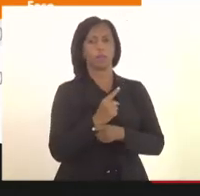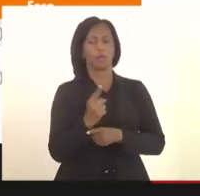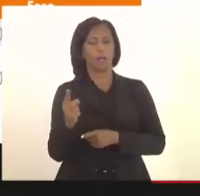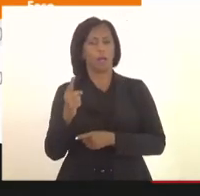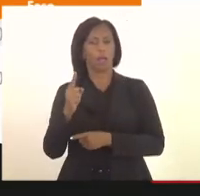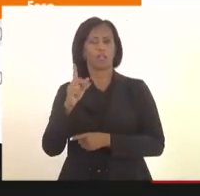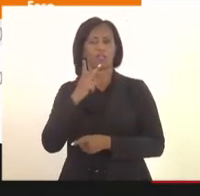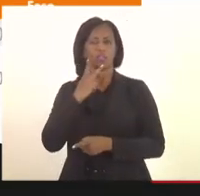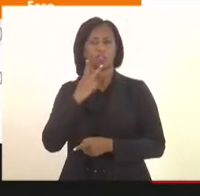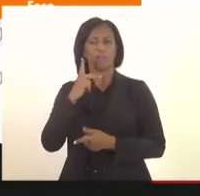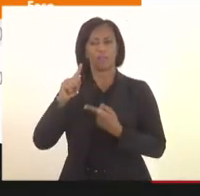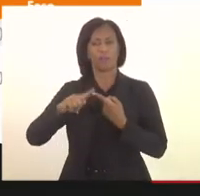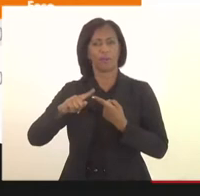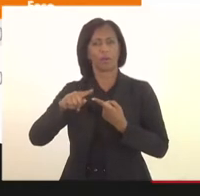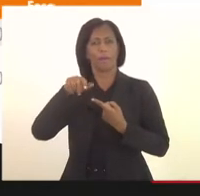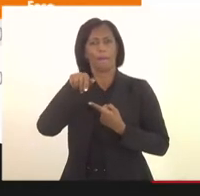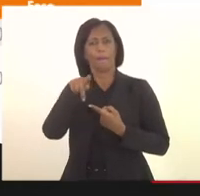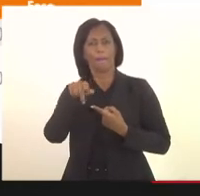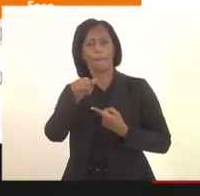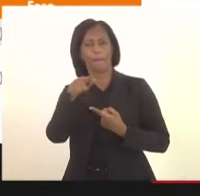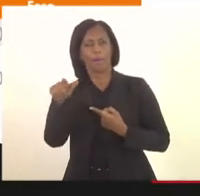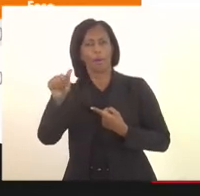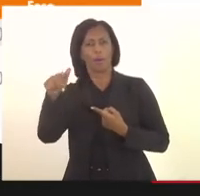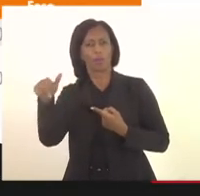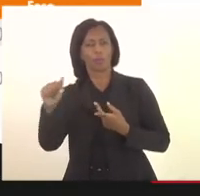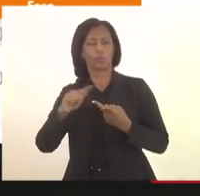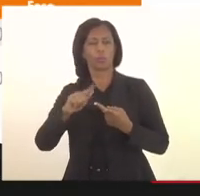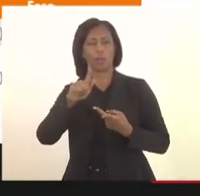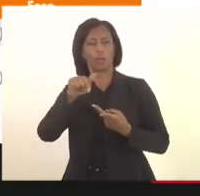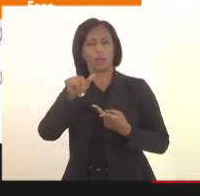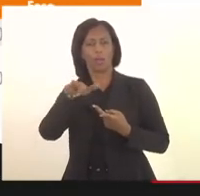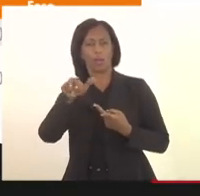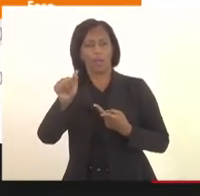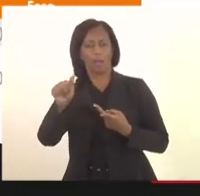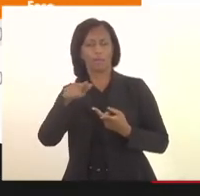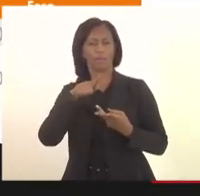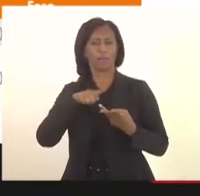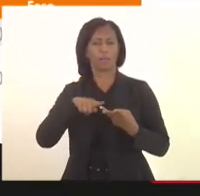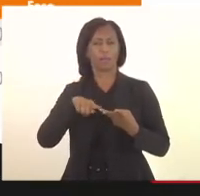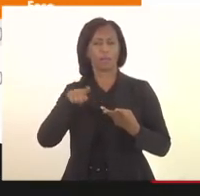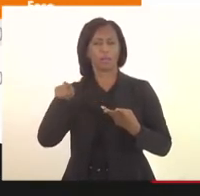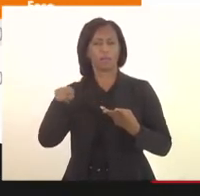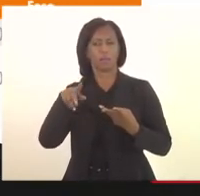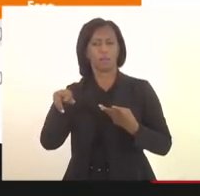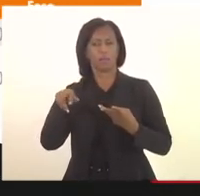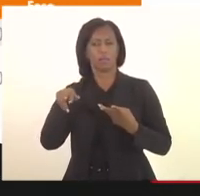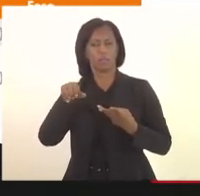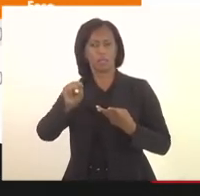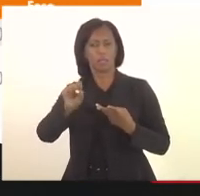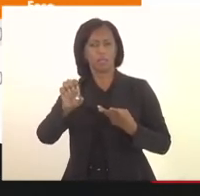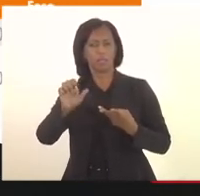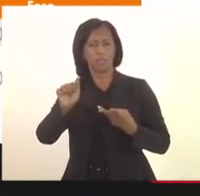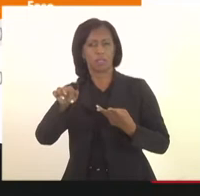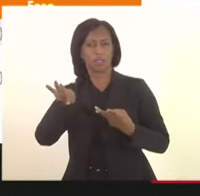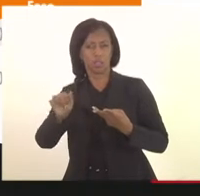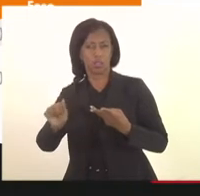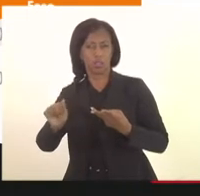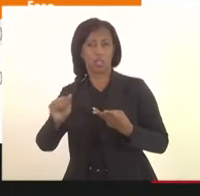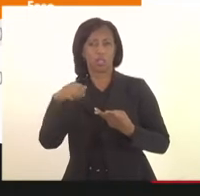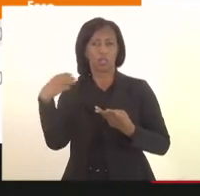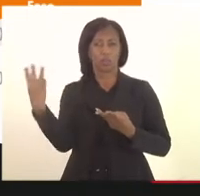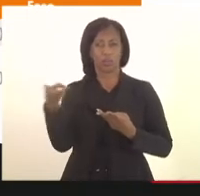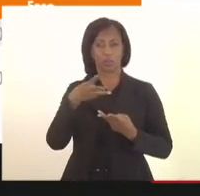com Pão de Açúcar, Gávea e Cias. Essa operação hoje está com a Equinor, e nós temos 35%